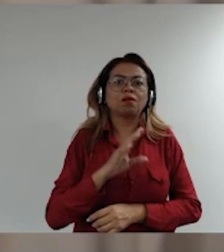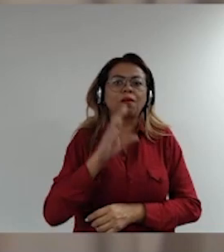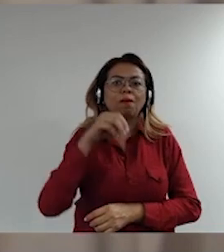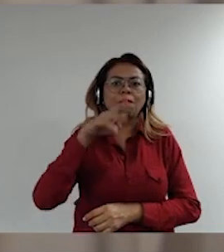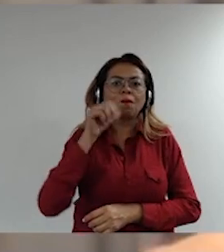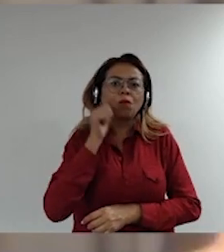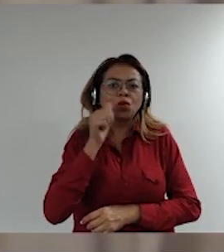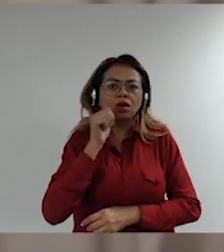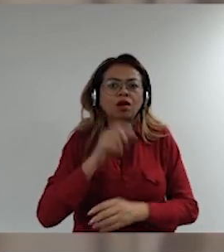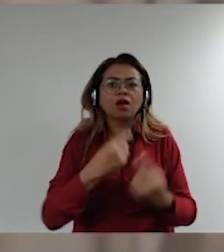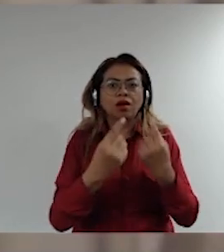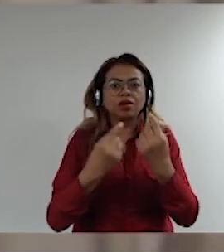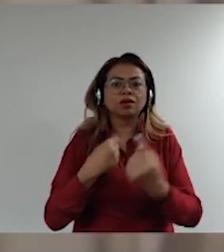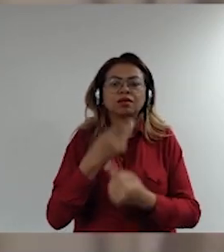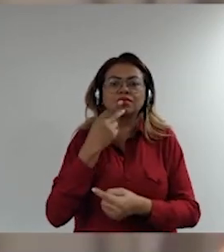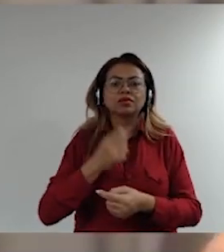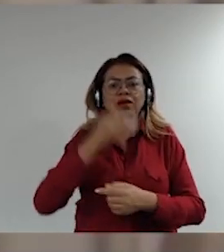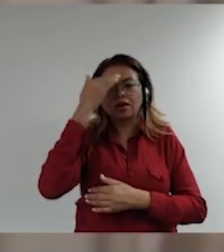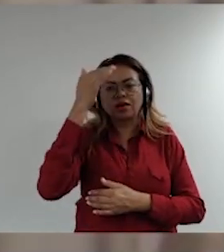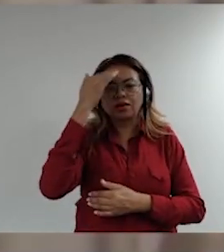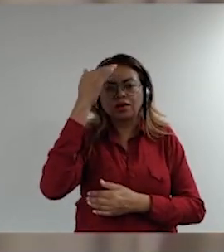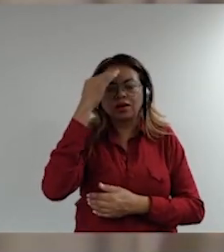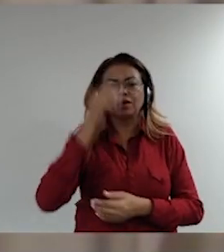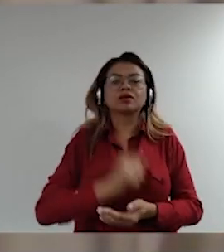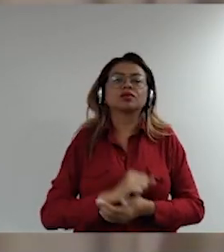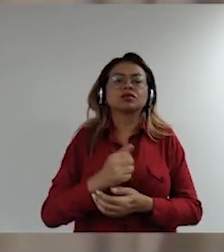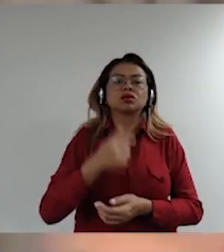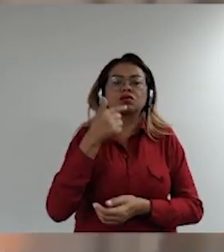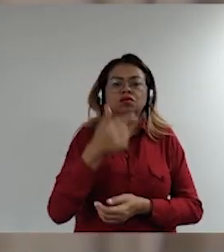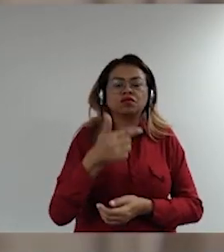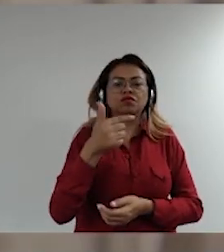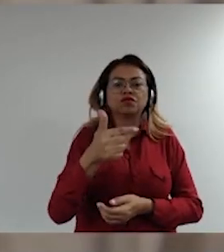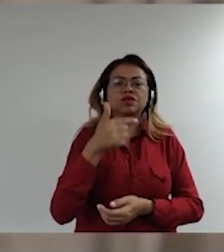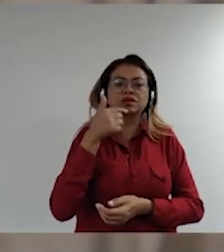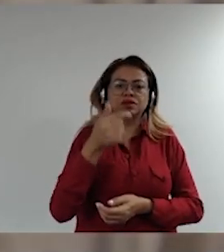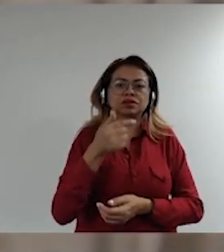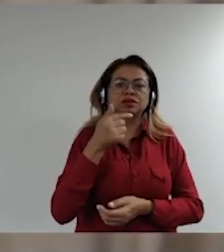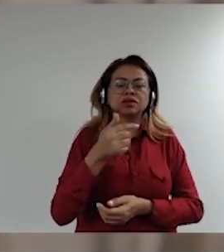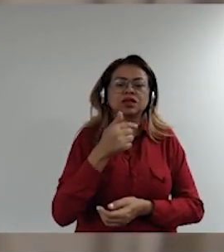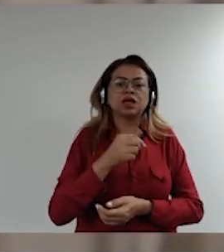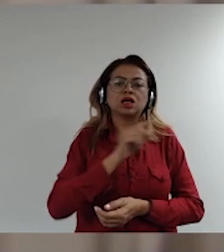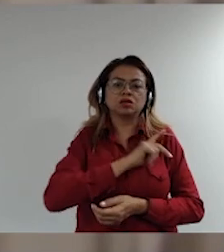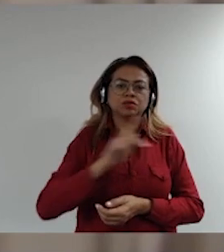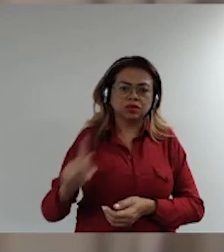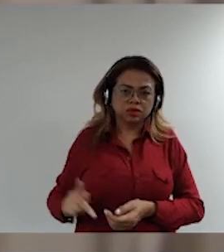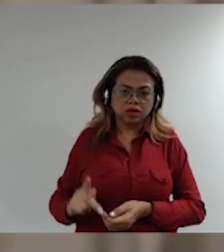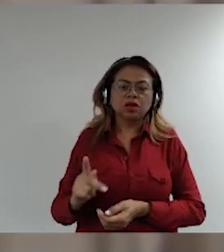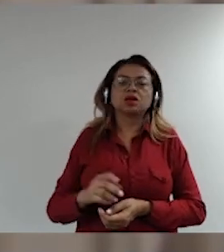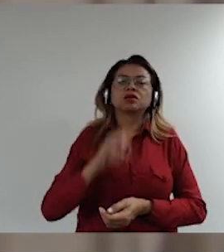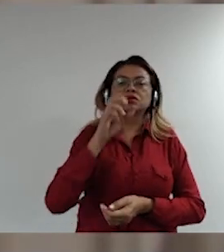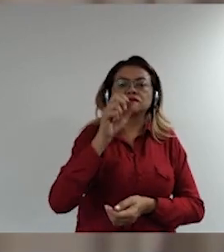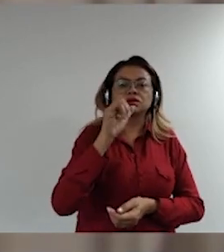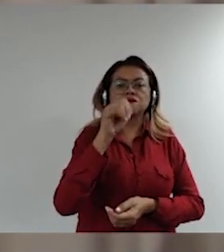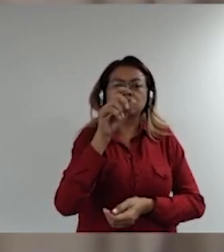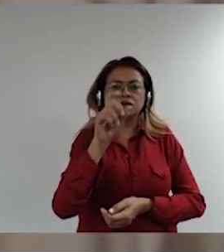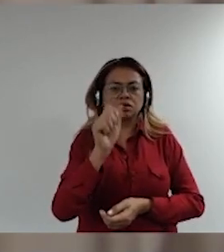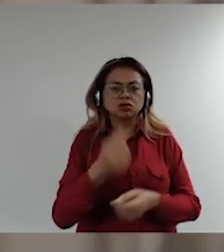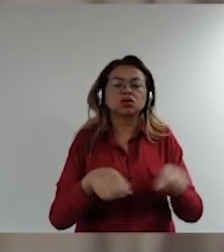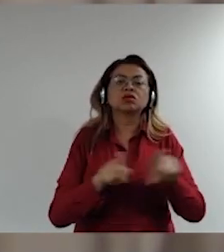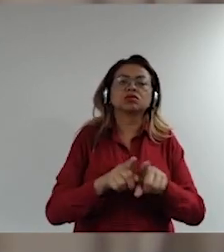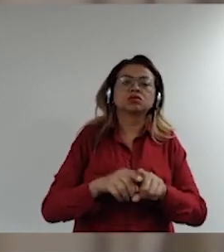a cada um de vocês, nossos 27 presidentes que, com suas diretorias, seus diretores,